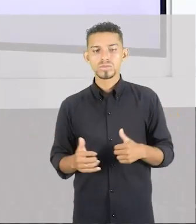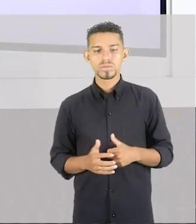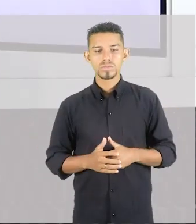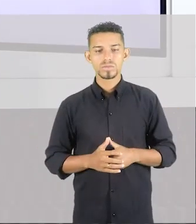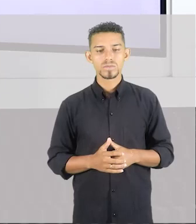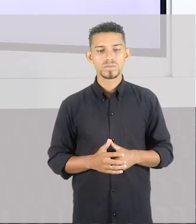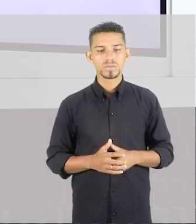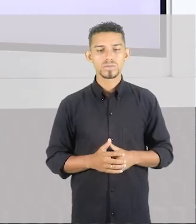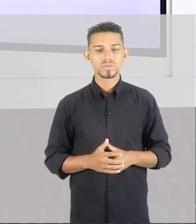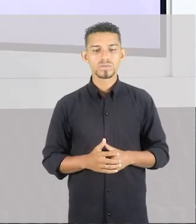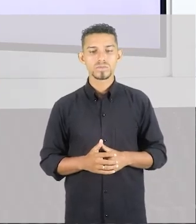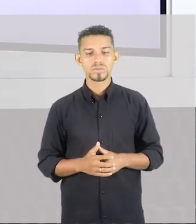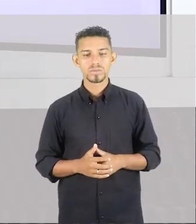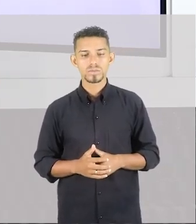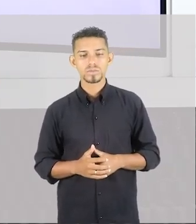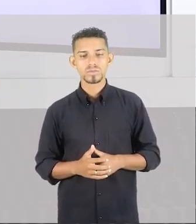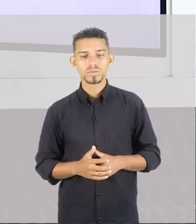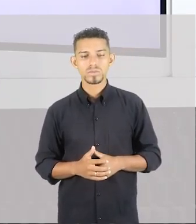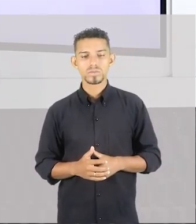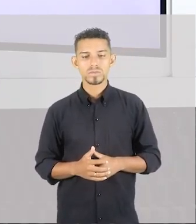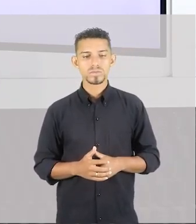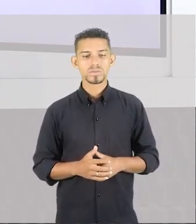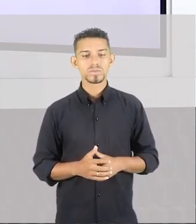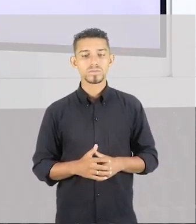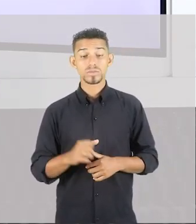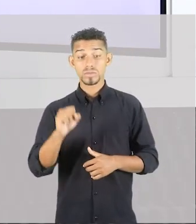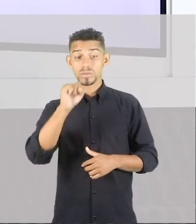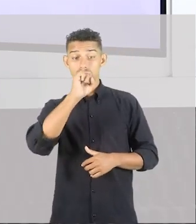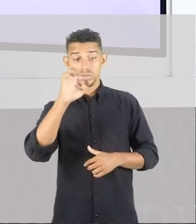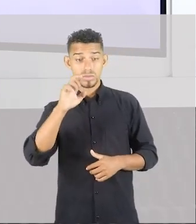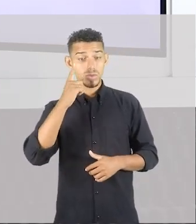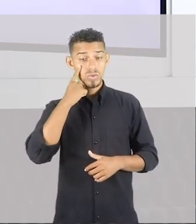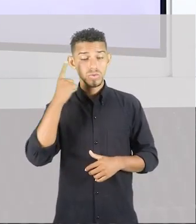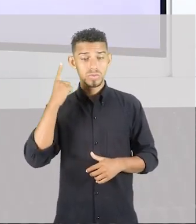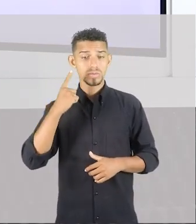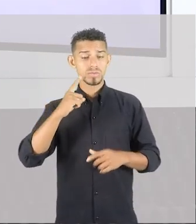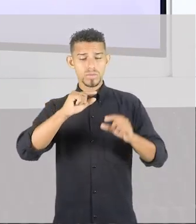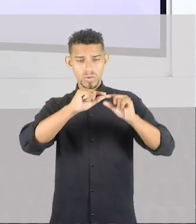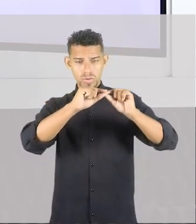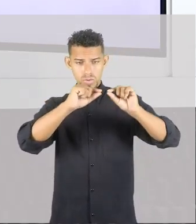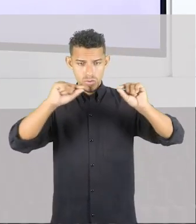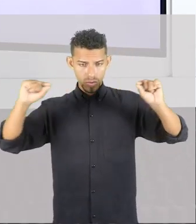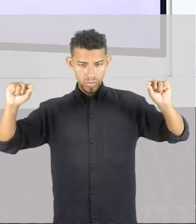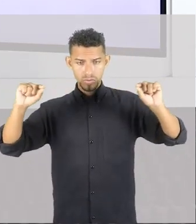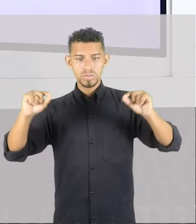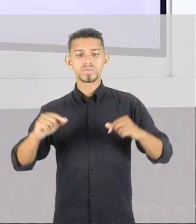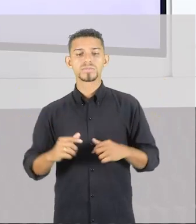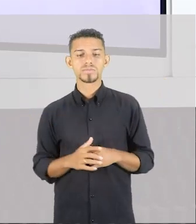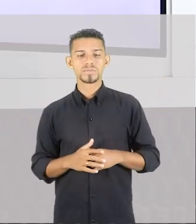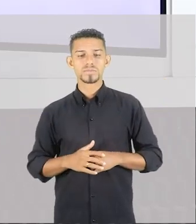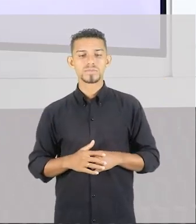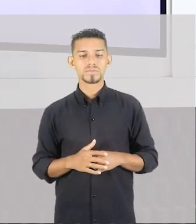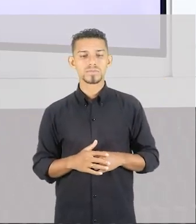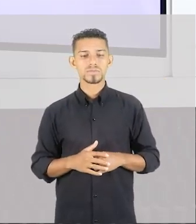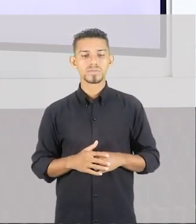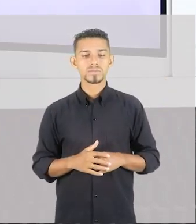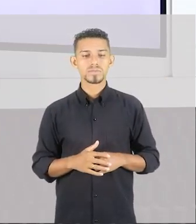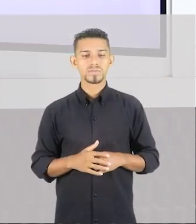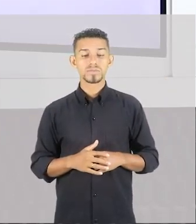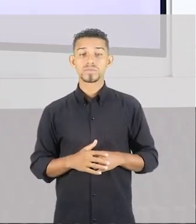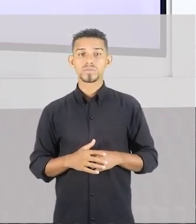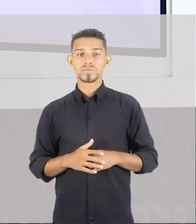Só apagar aqui, ó. Se eu lançar uma